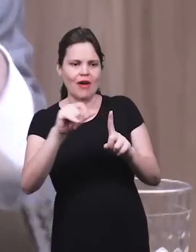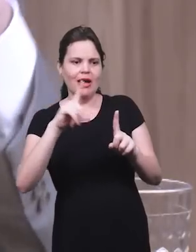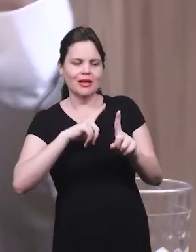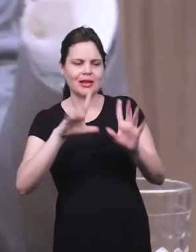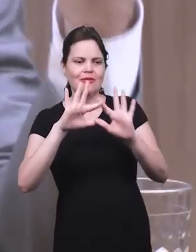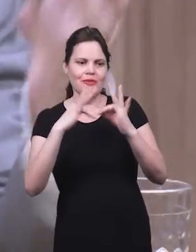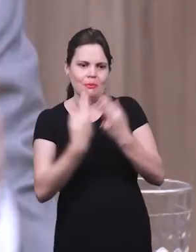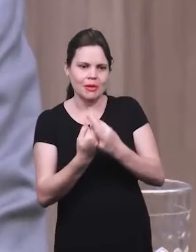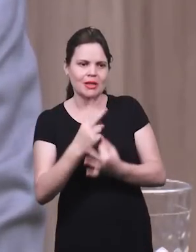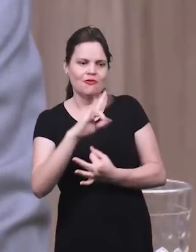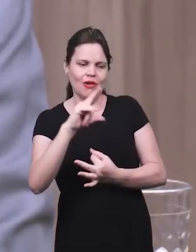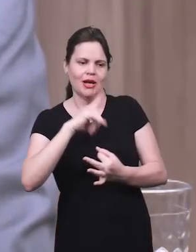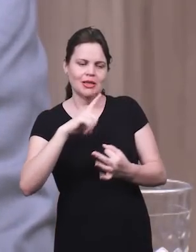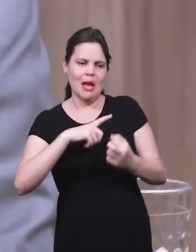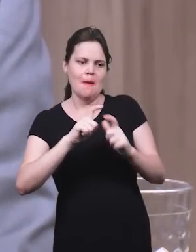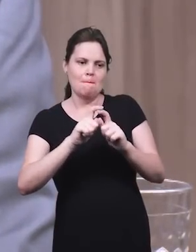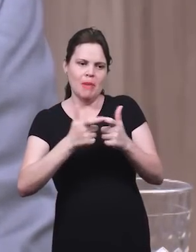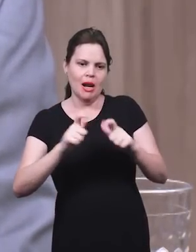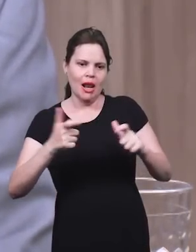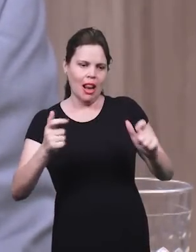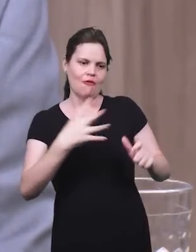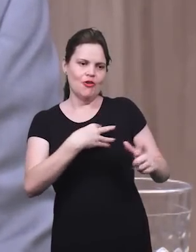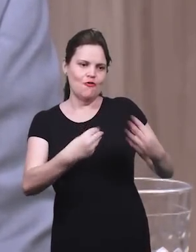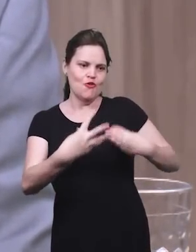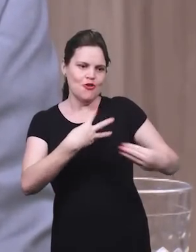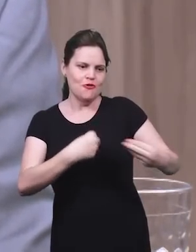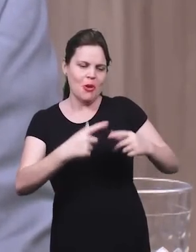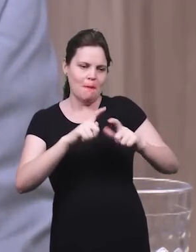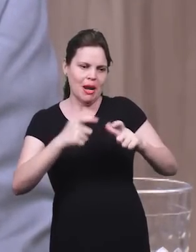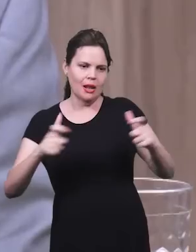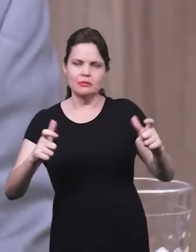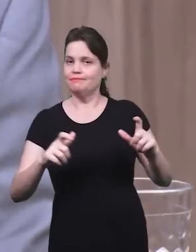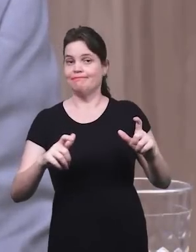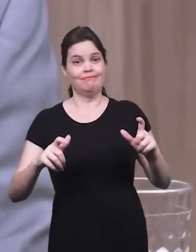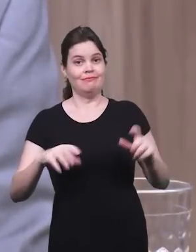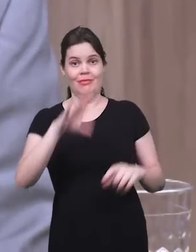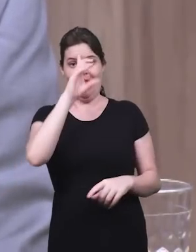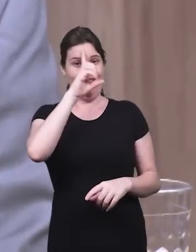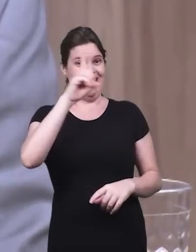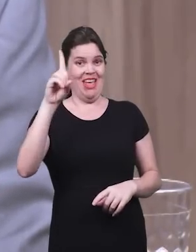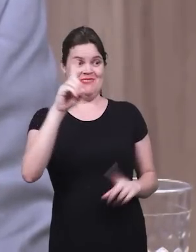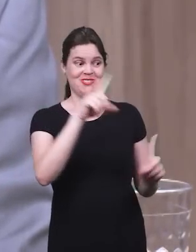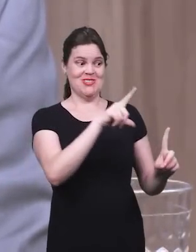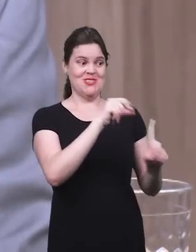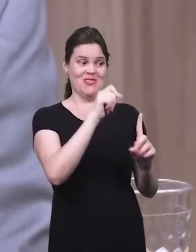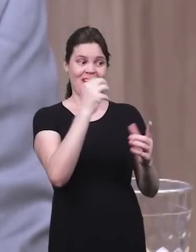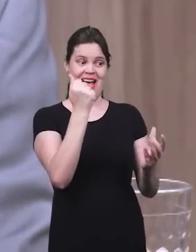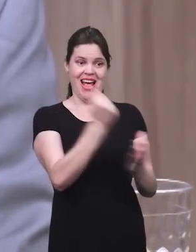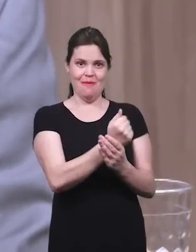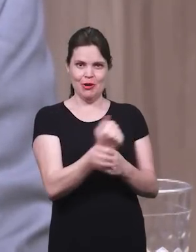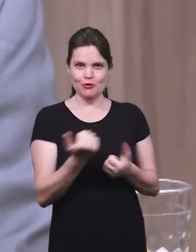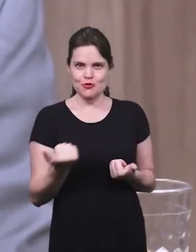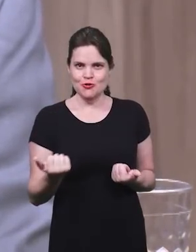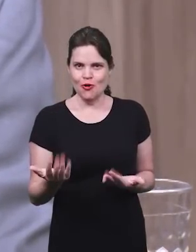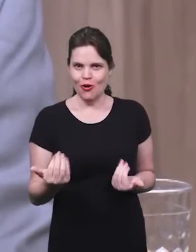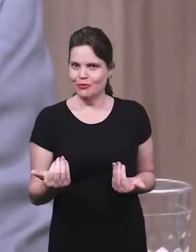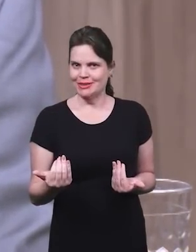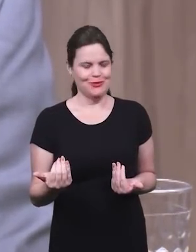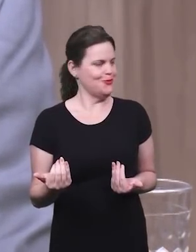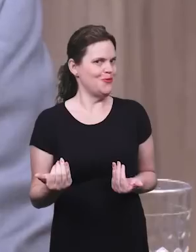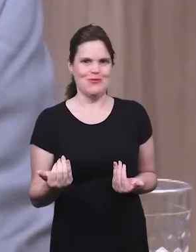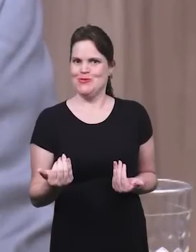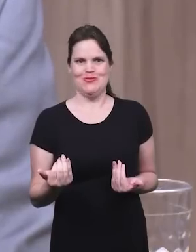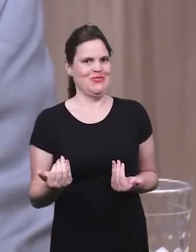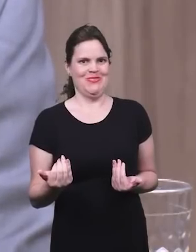vão ter vários filhos, né? Mas o Senhor não fez isso. O Senhor pegou um homem idoso, porque quando o Senhor falou a primeira